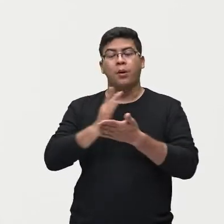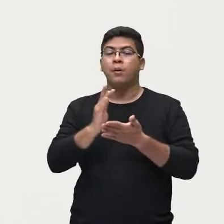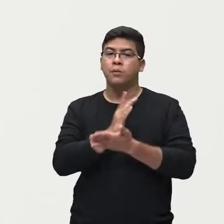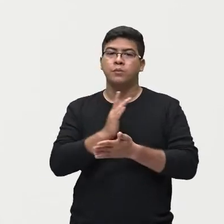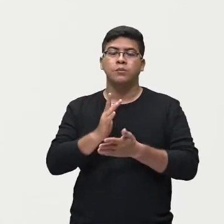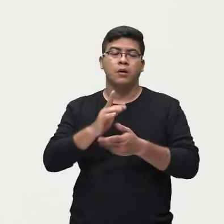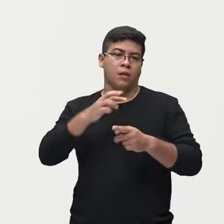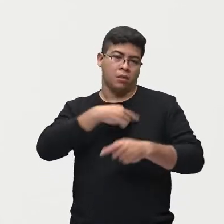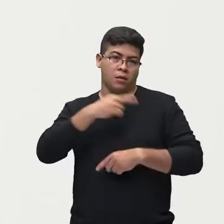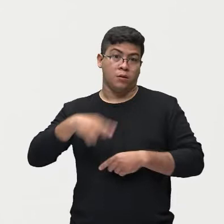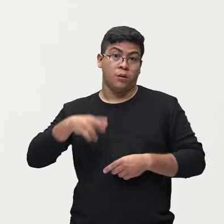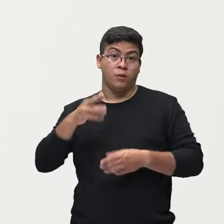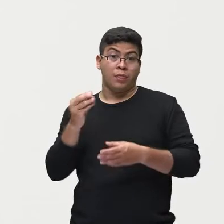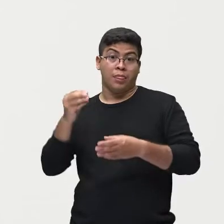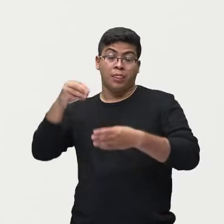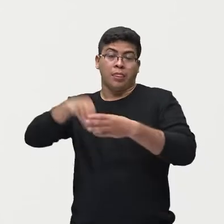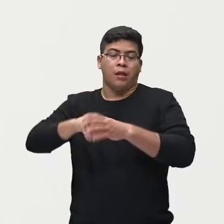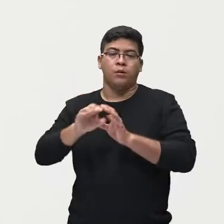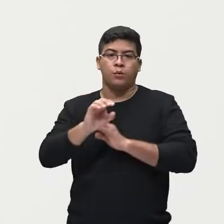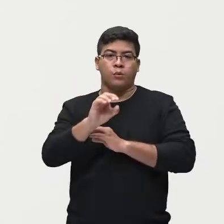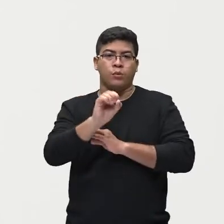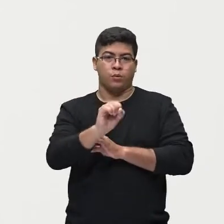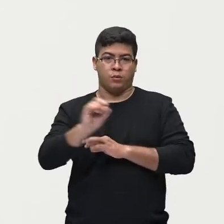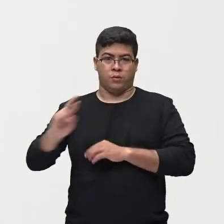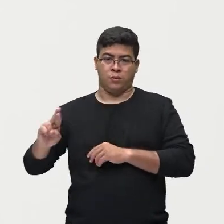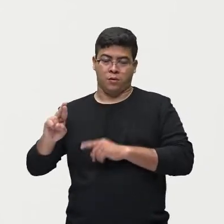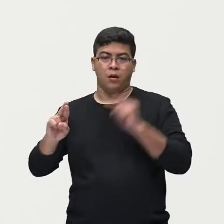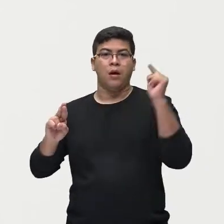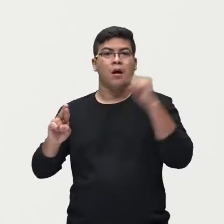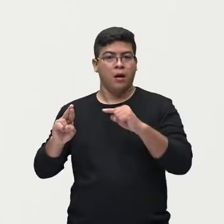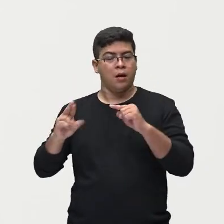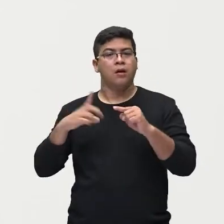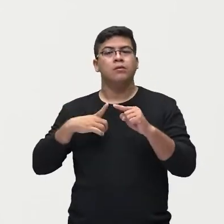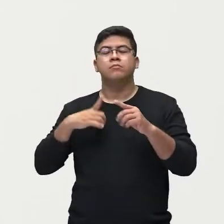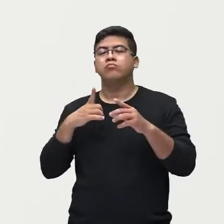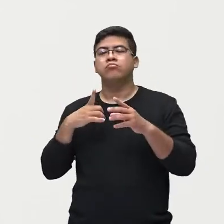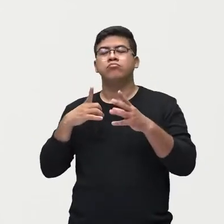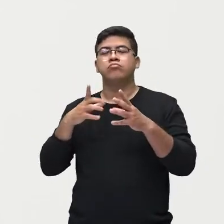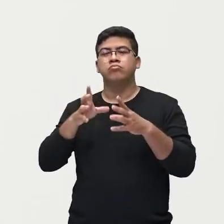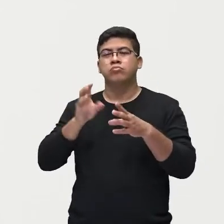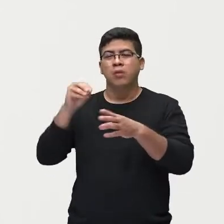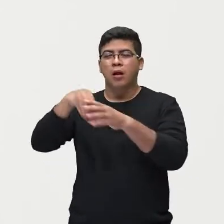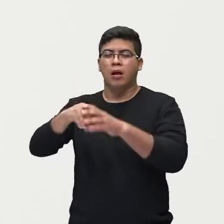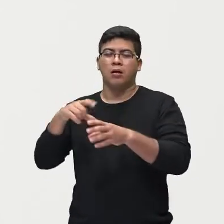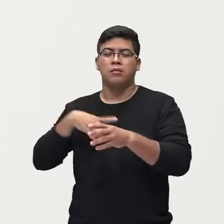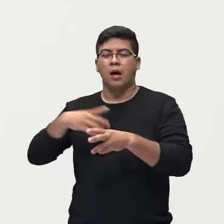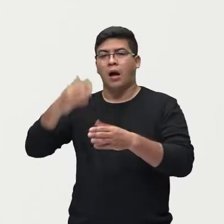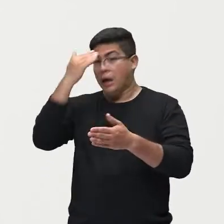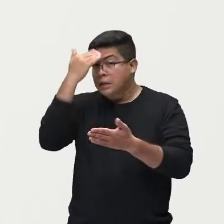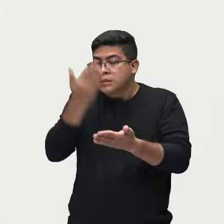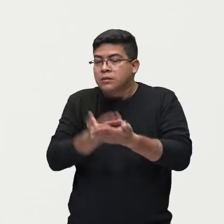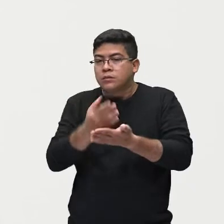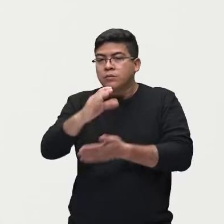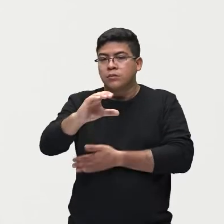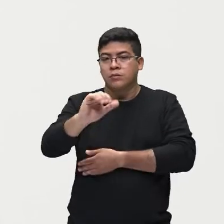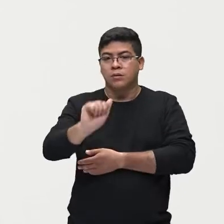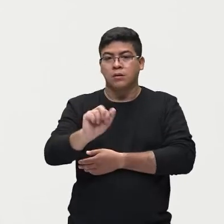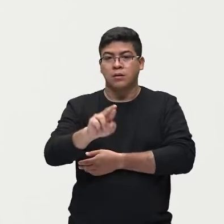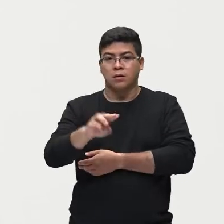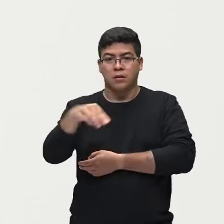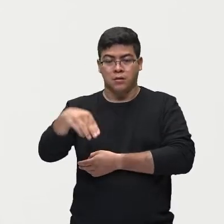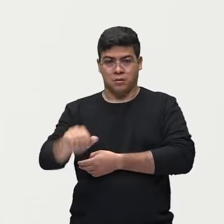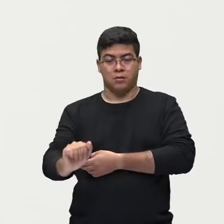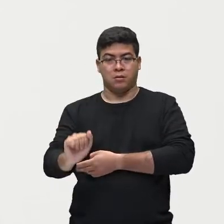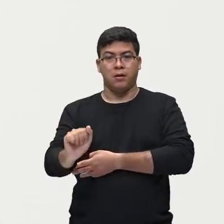das ações que você faz, você pode ter ações boas ações e mais ações, que depois pode